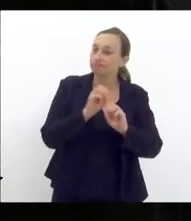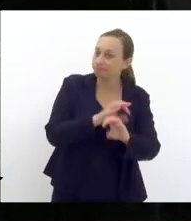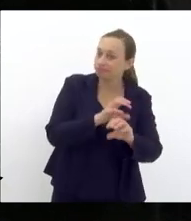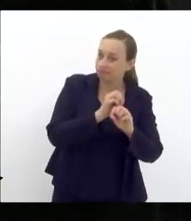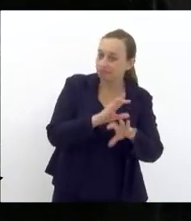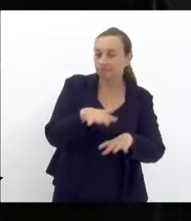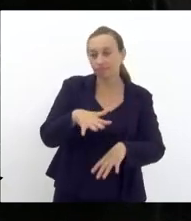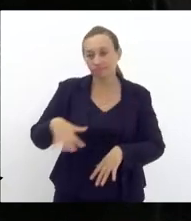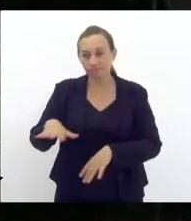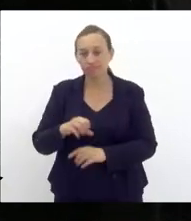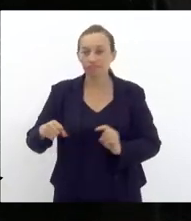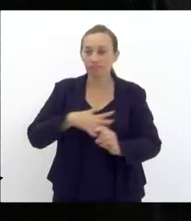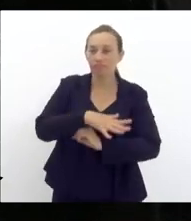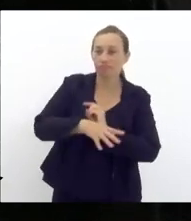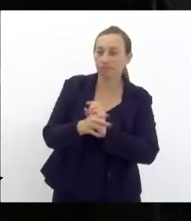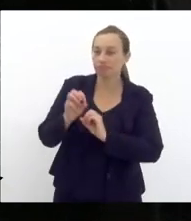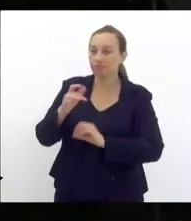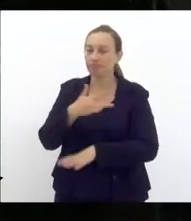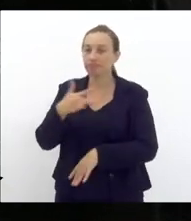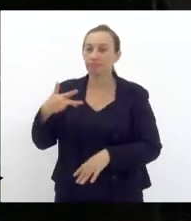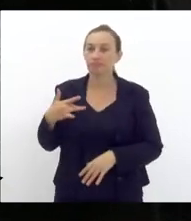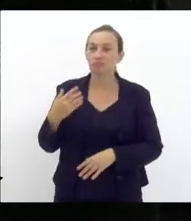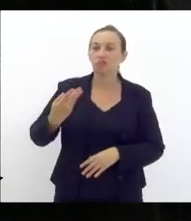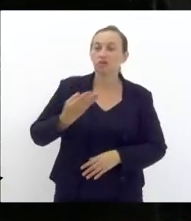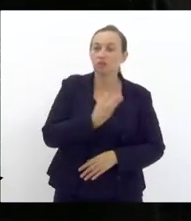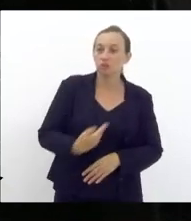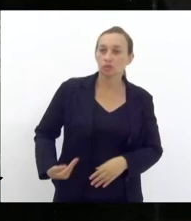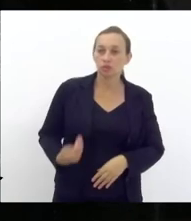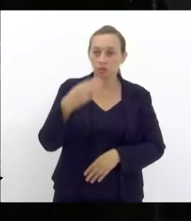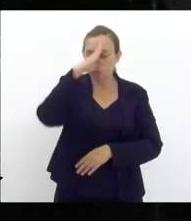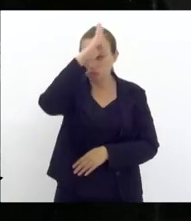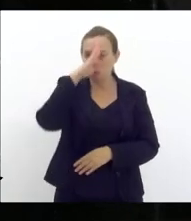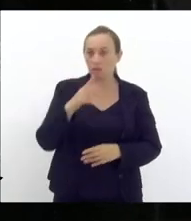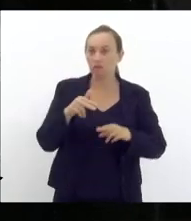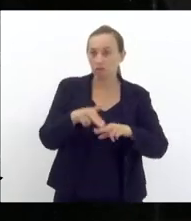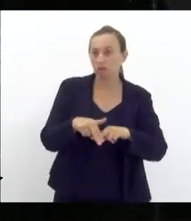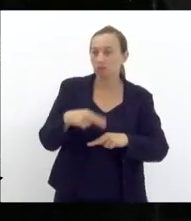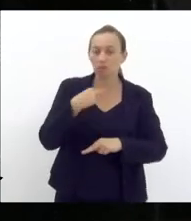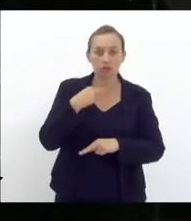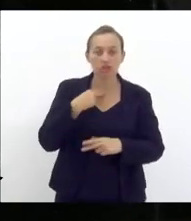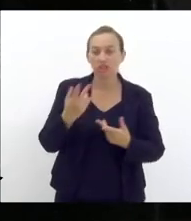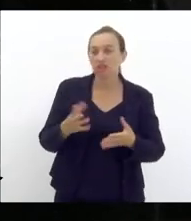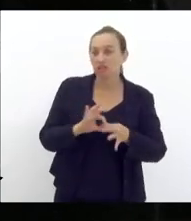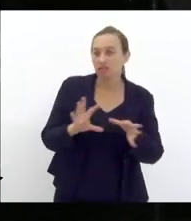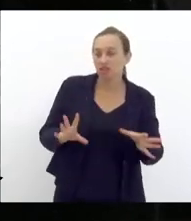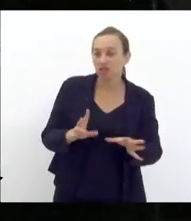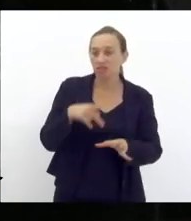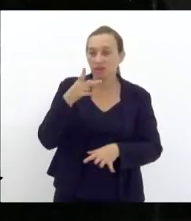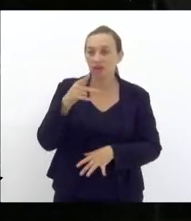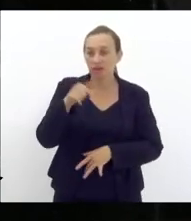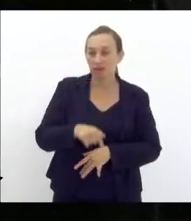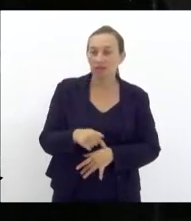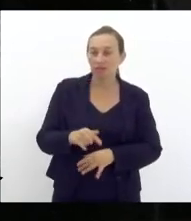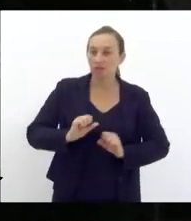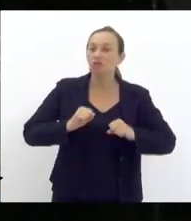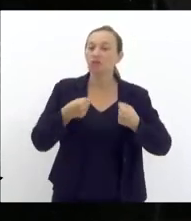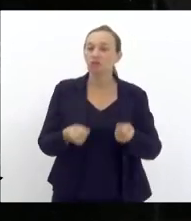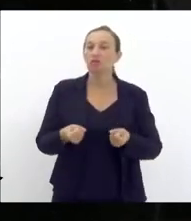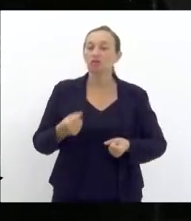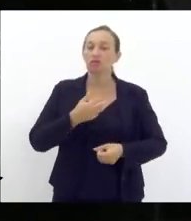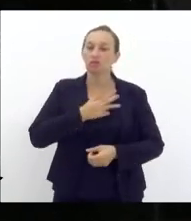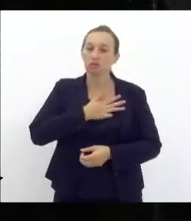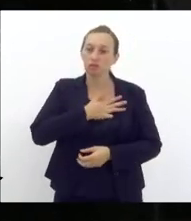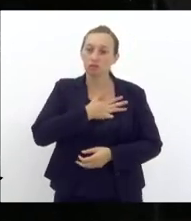na área social e da saúde no governo bolsonaro e eu por isso eu não poderia deixar de colocar aqui os esforços do Governo